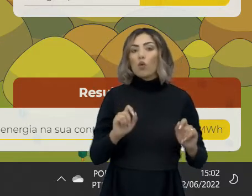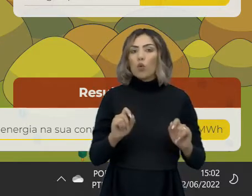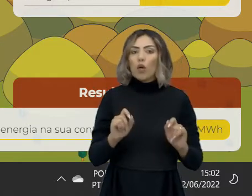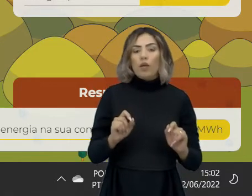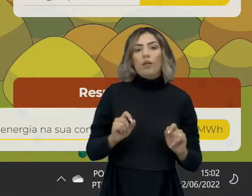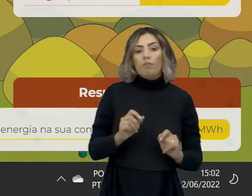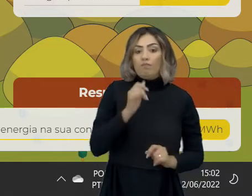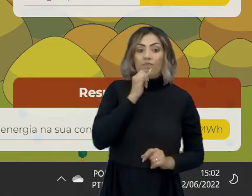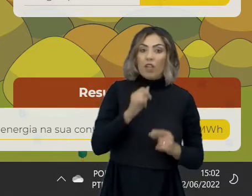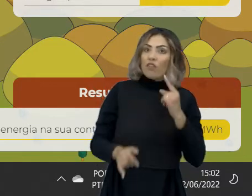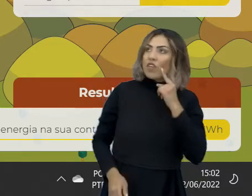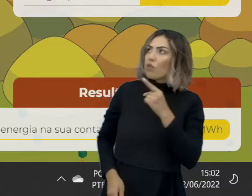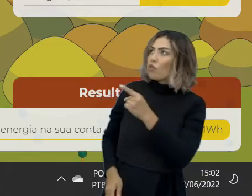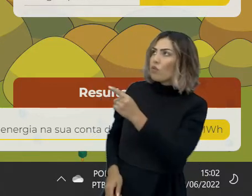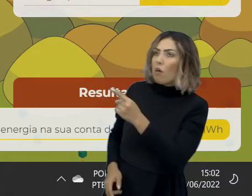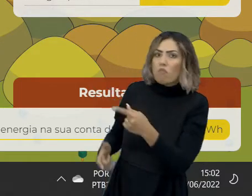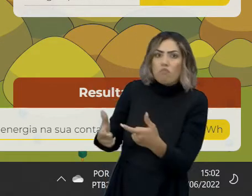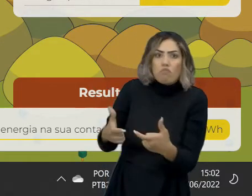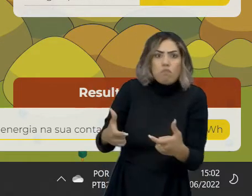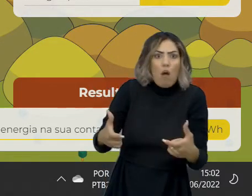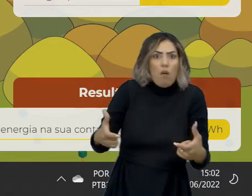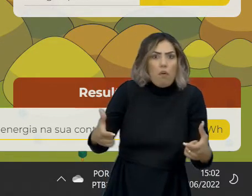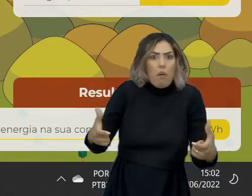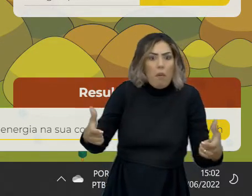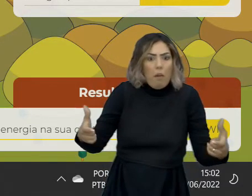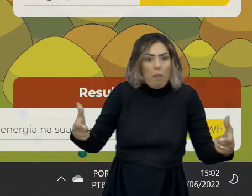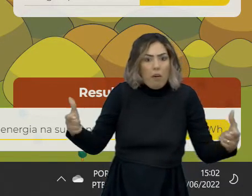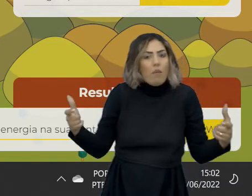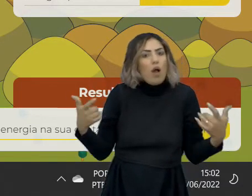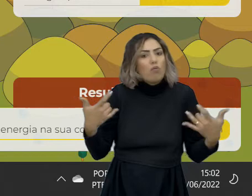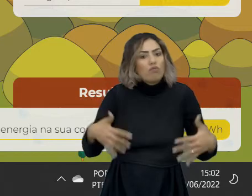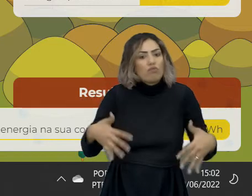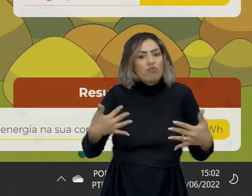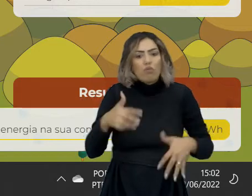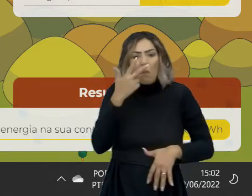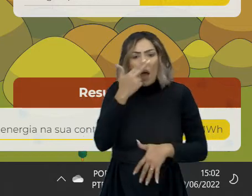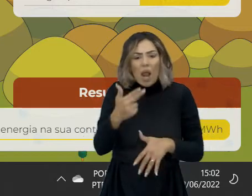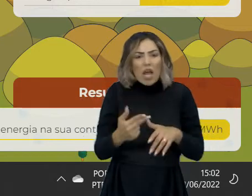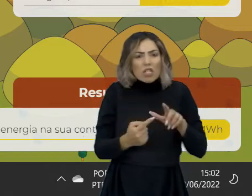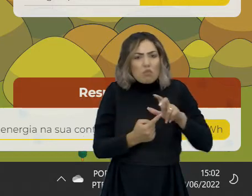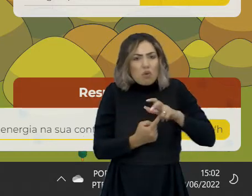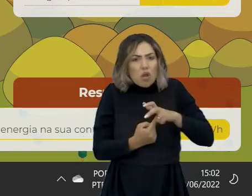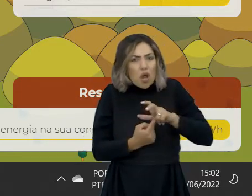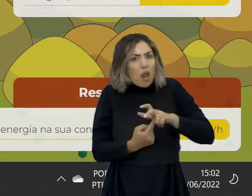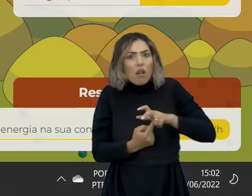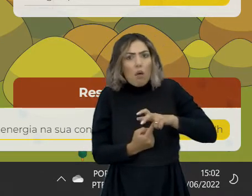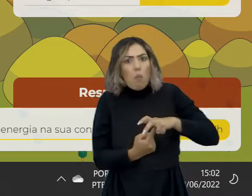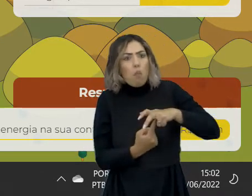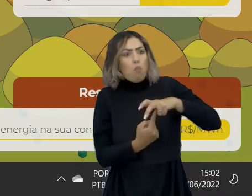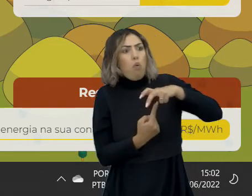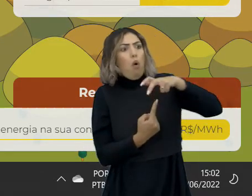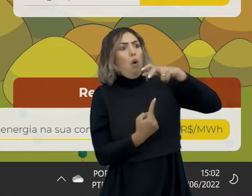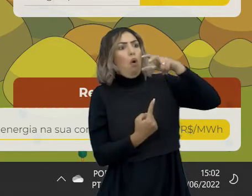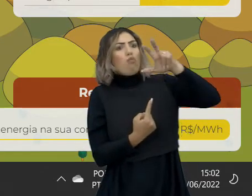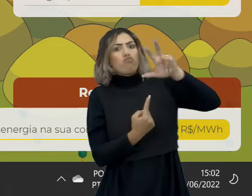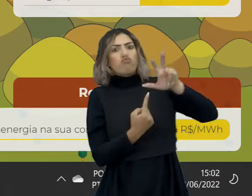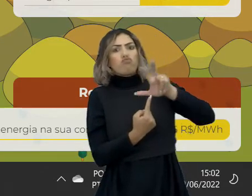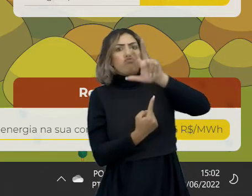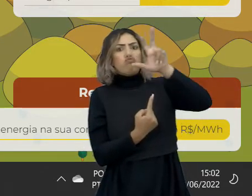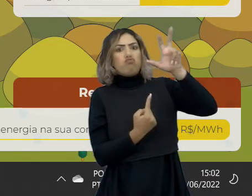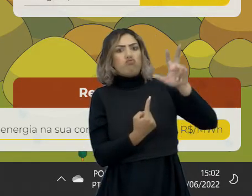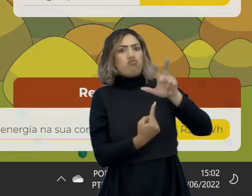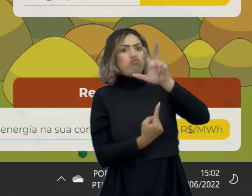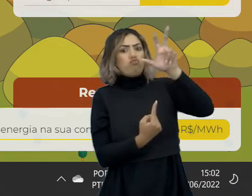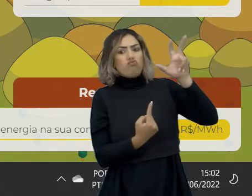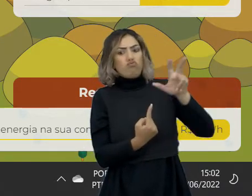esse negócio é muito grande, tá? Sim, parece pequenininho, mas é uma torre enorme. É enorme e precisa de bastante. Muitas não dessas dá só 3 aqui, não é?